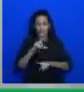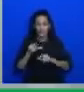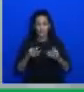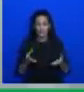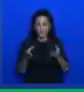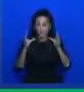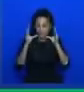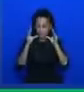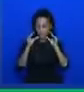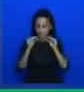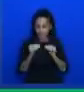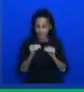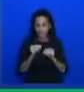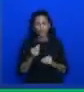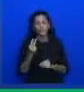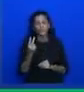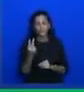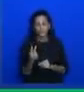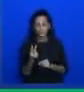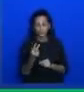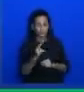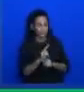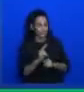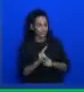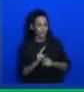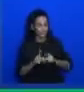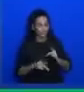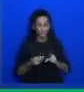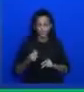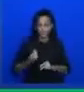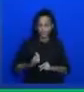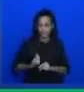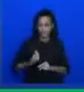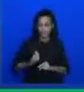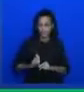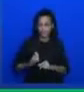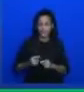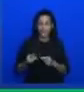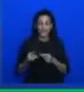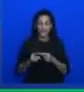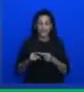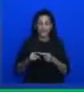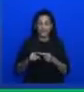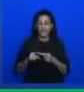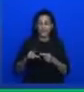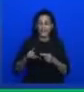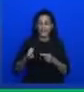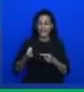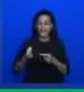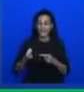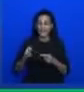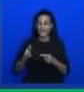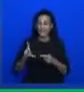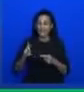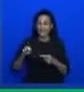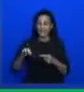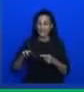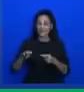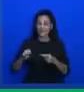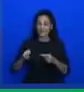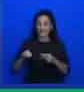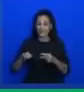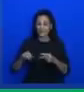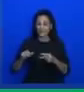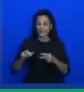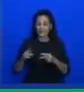o sorteio desta noite, a gente conta com a presença de duas auditoras populares. Ao meu lado, a Eulene Teles e a Maria